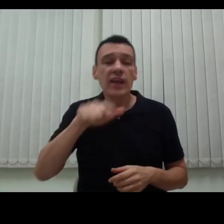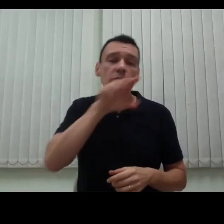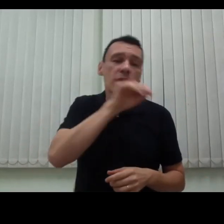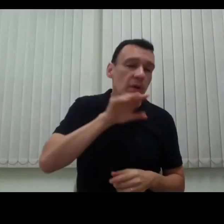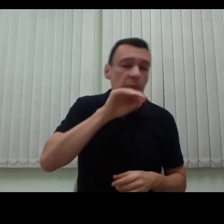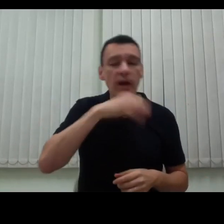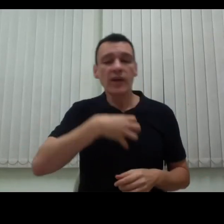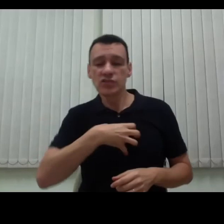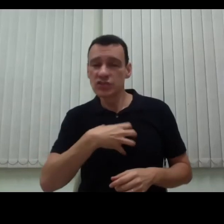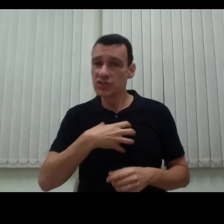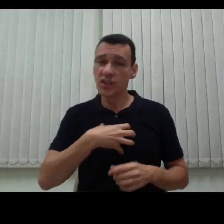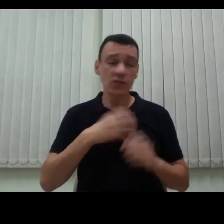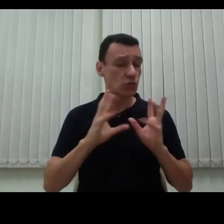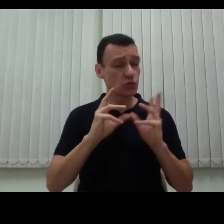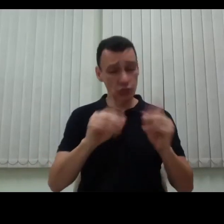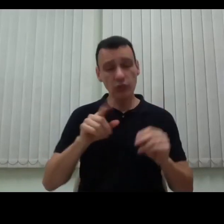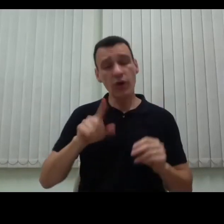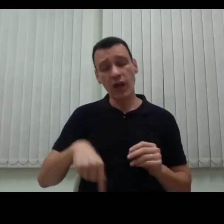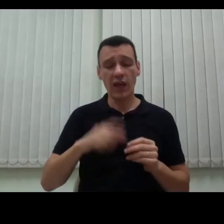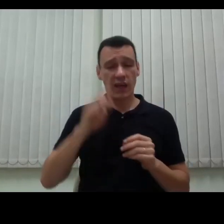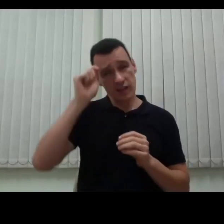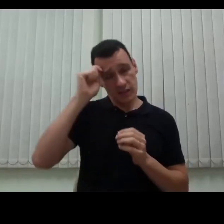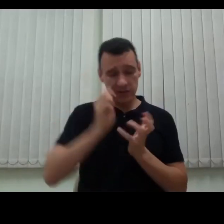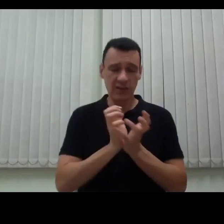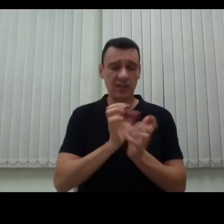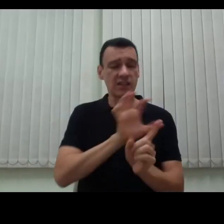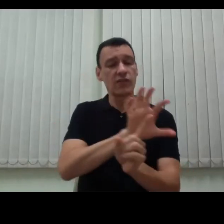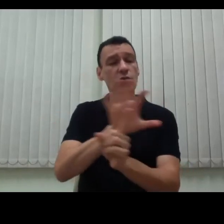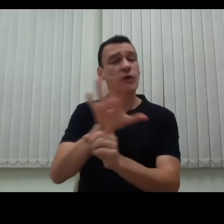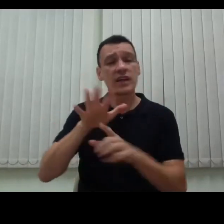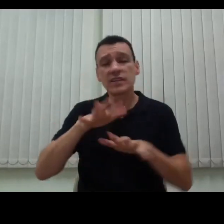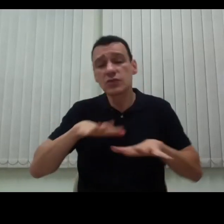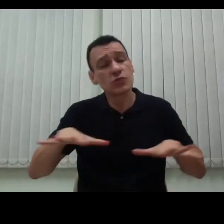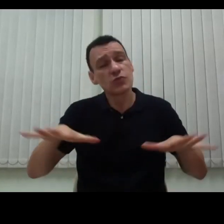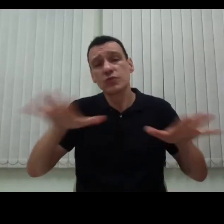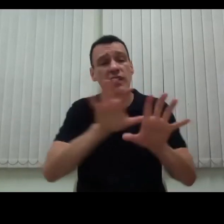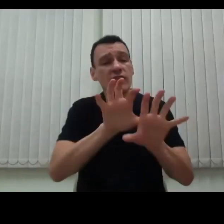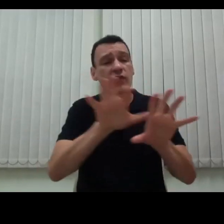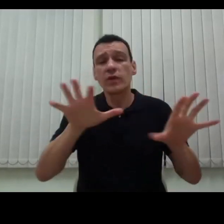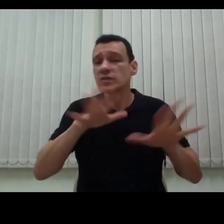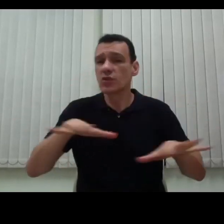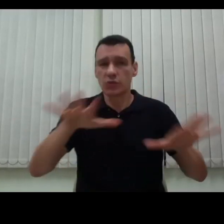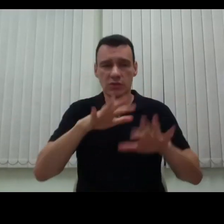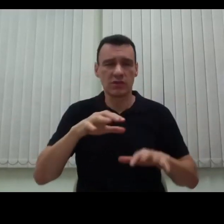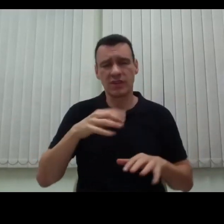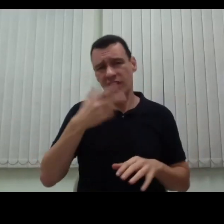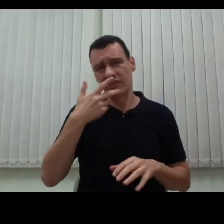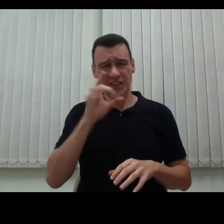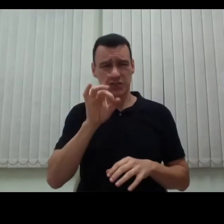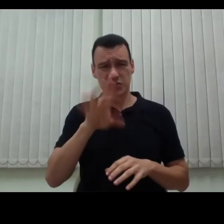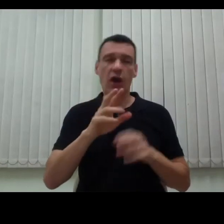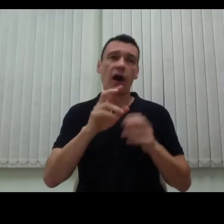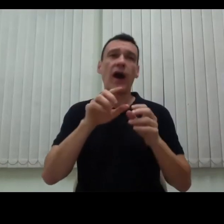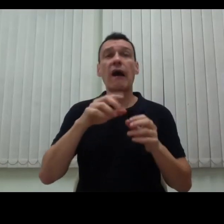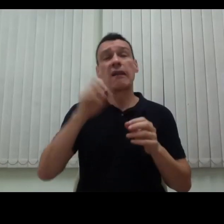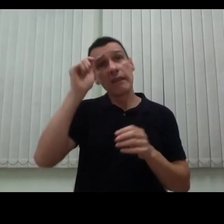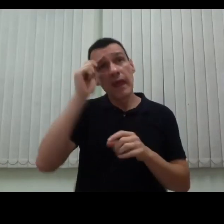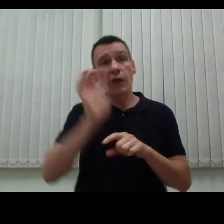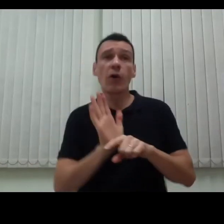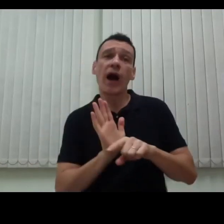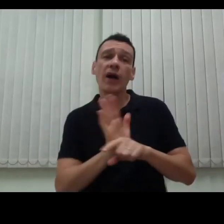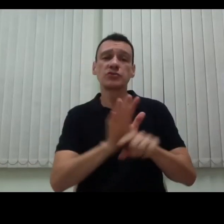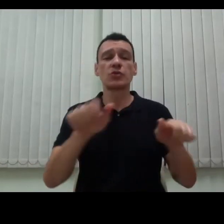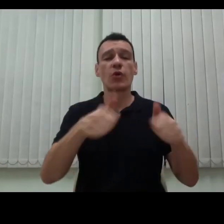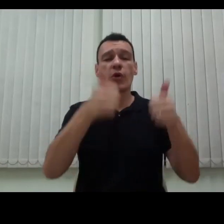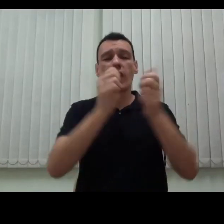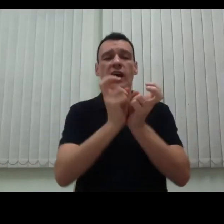restrito a uma análise da contribuição do negro na capoeira, como a gente percebe na experiência,